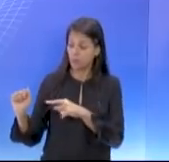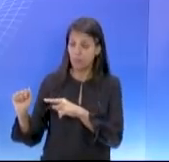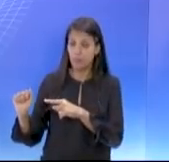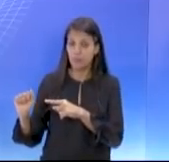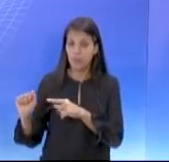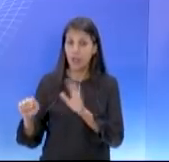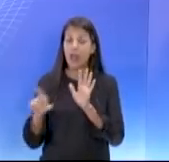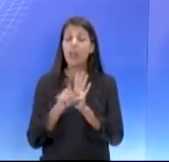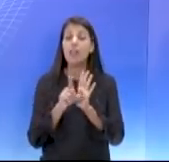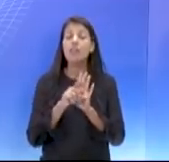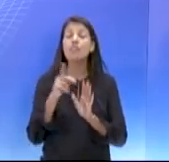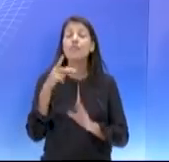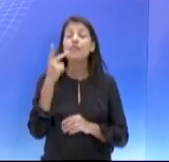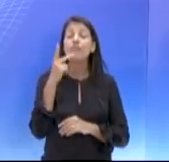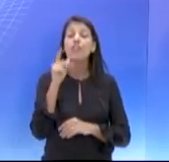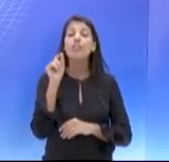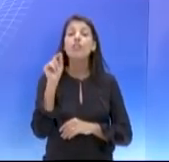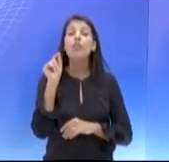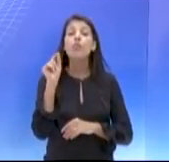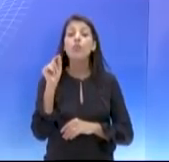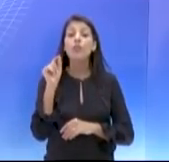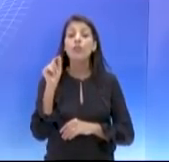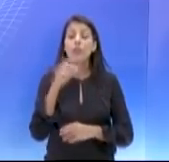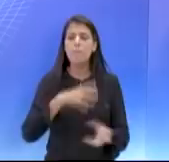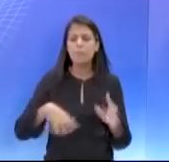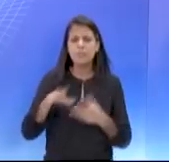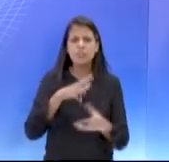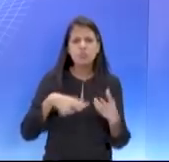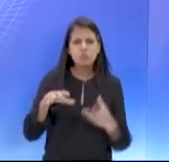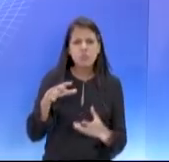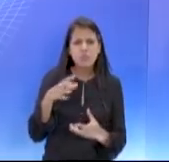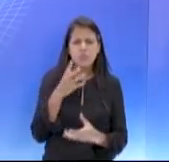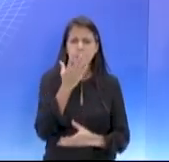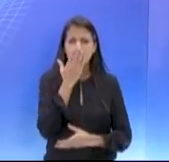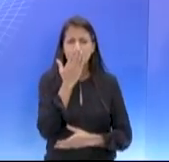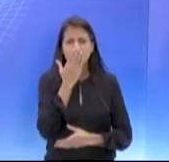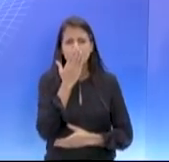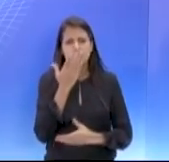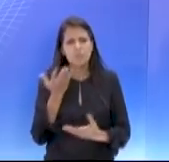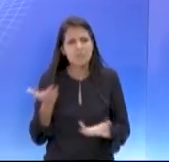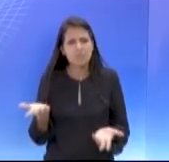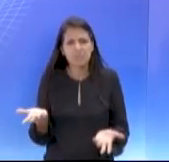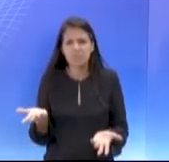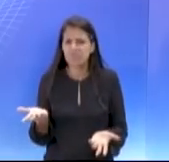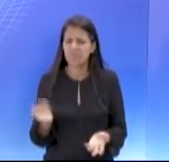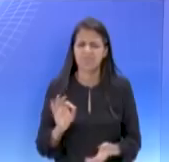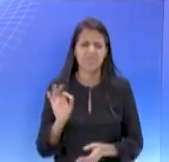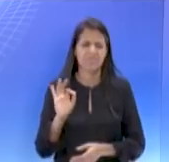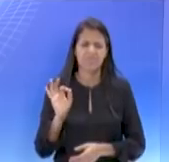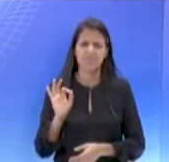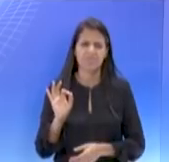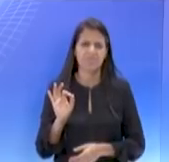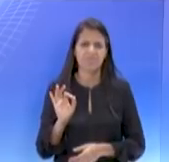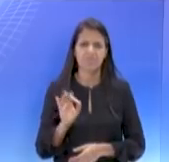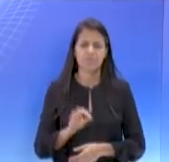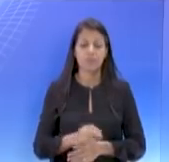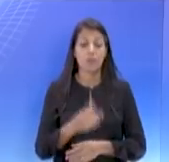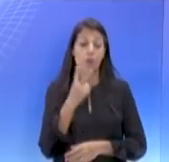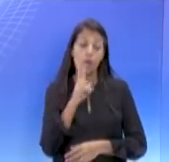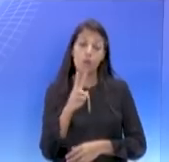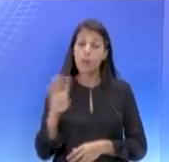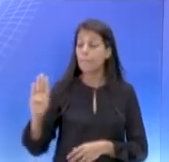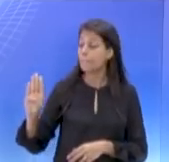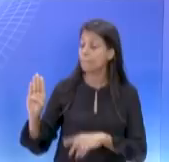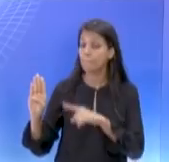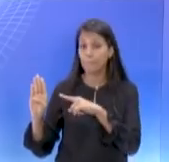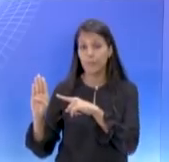e a miscigenação, a mistura dos indígenas com outro povo? Acho que não. Mas vamos dar uma olhada na letra B. A